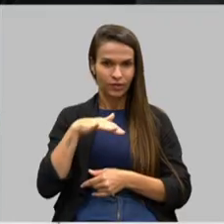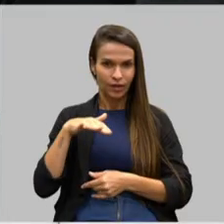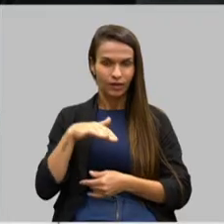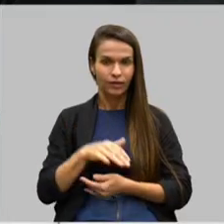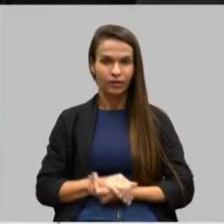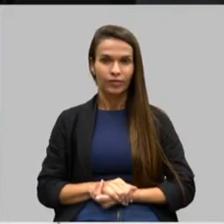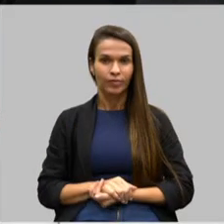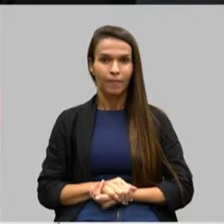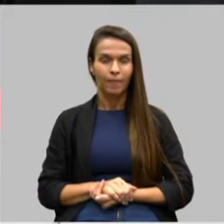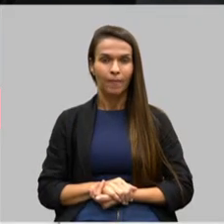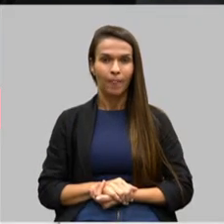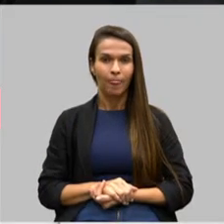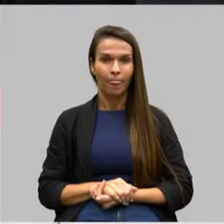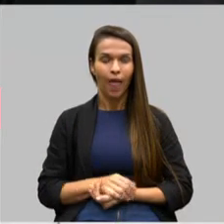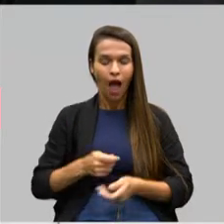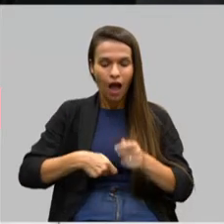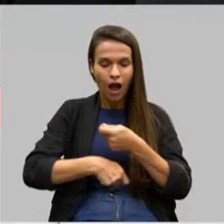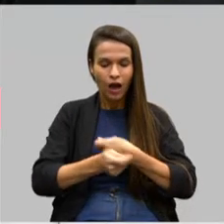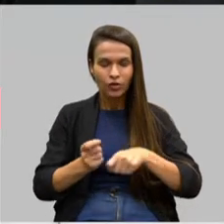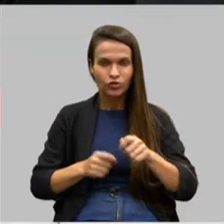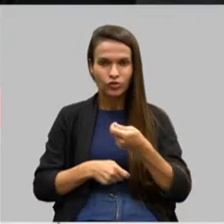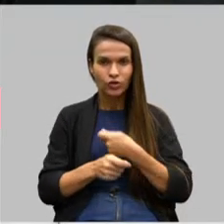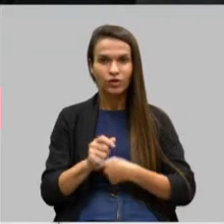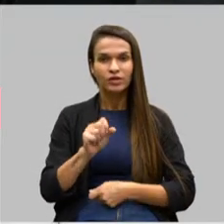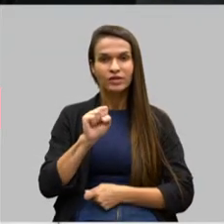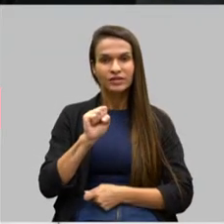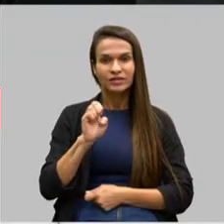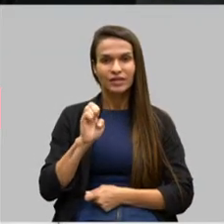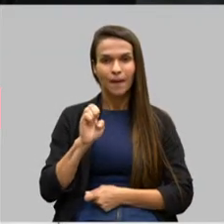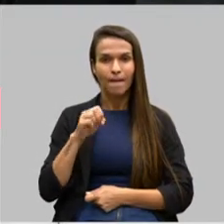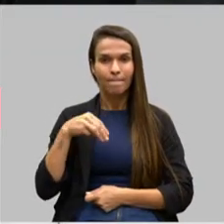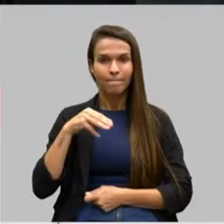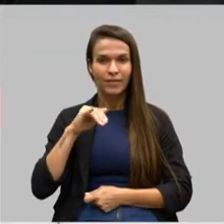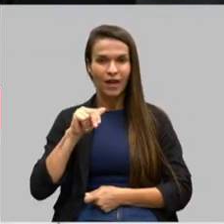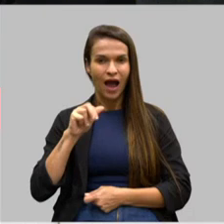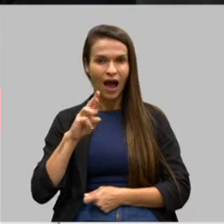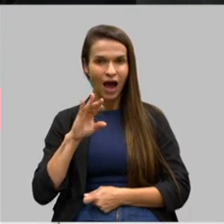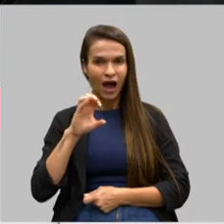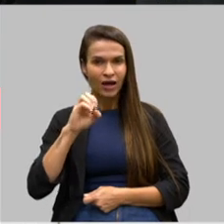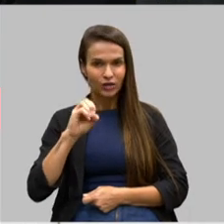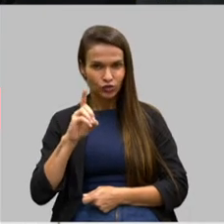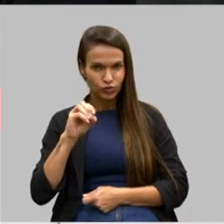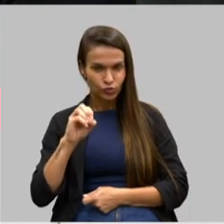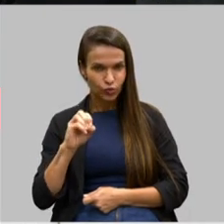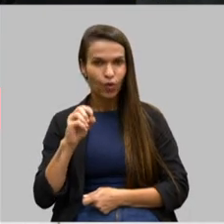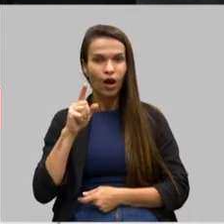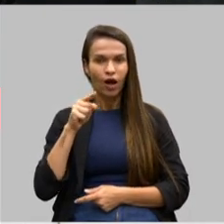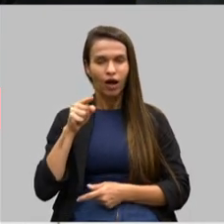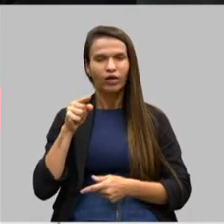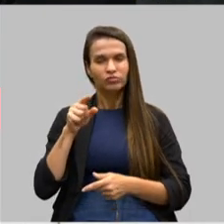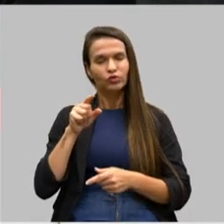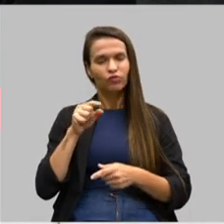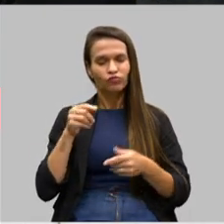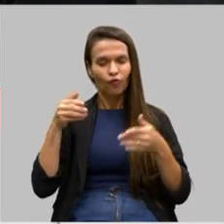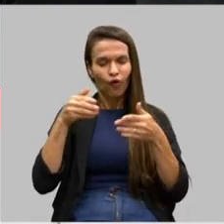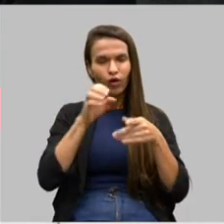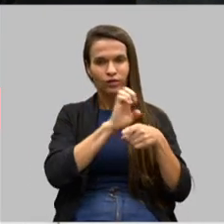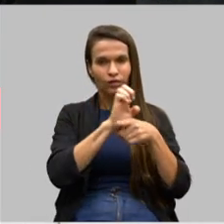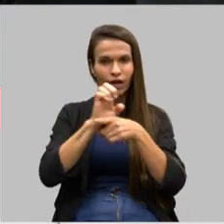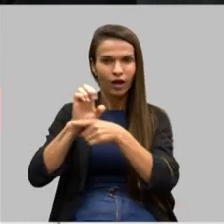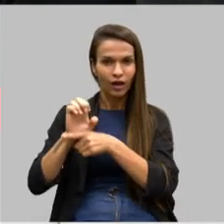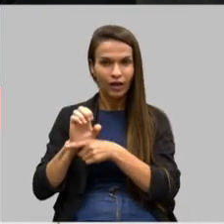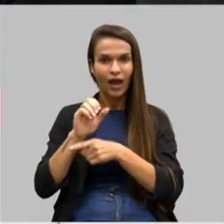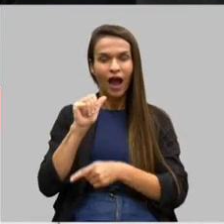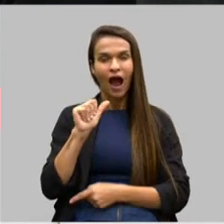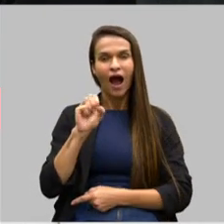A articulação do semiárido, ela trabalha nesses estados, que é a ASA, né? Nos